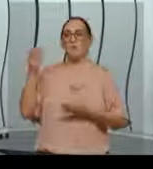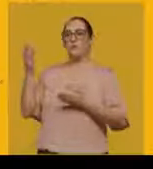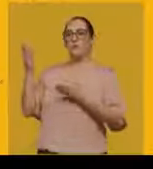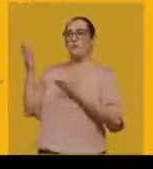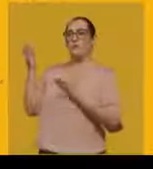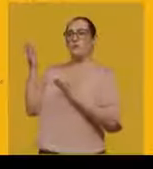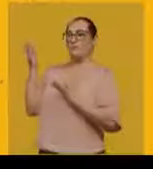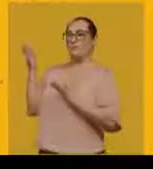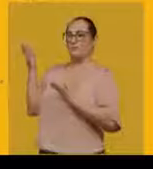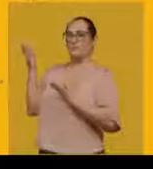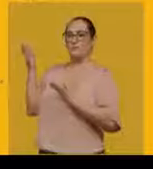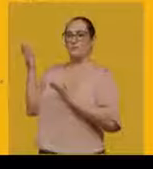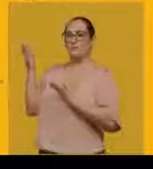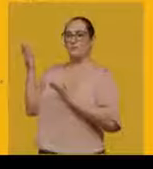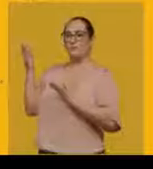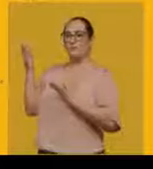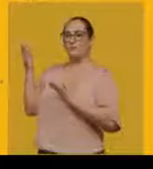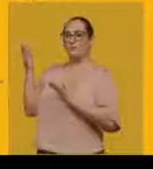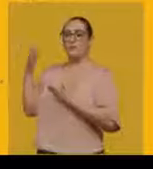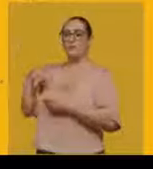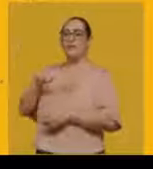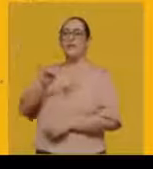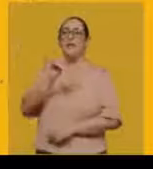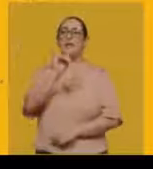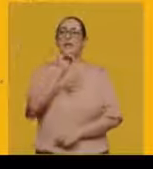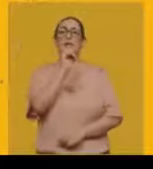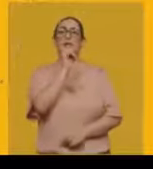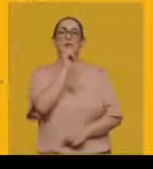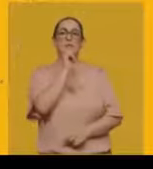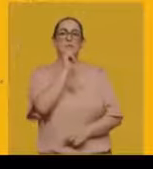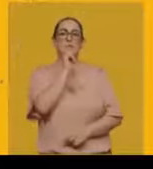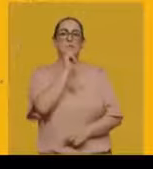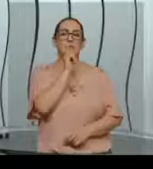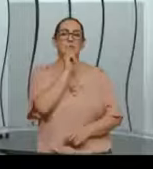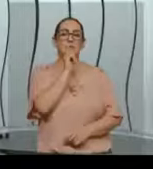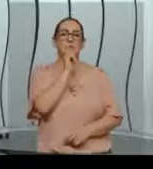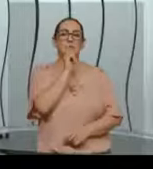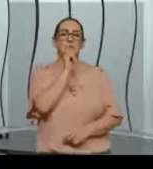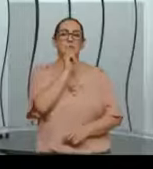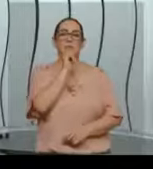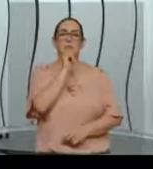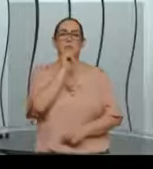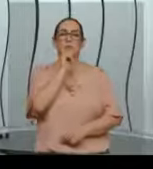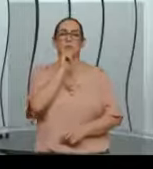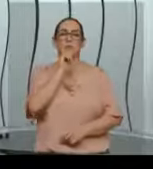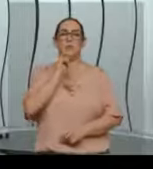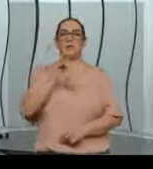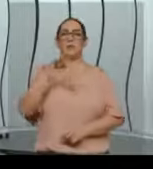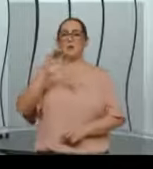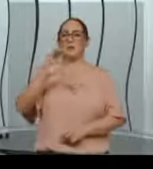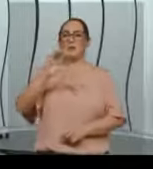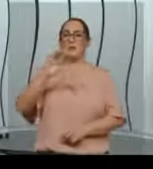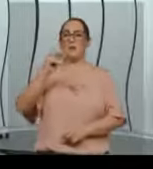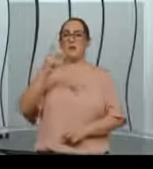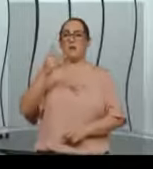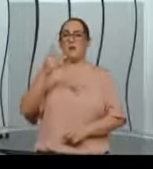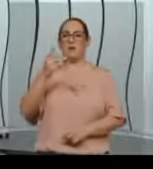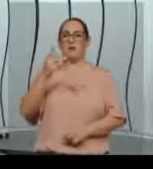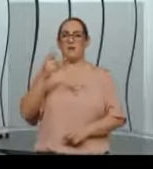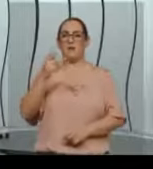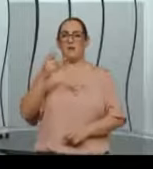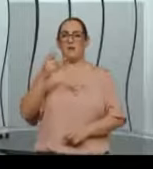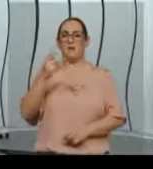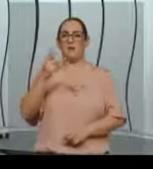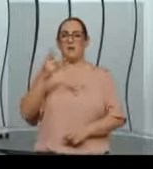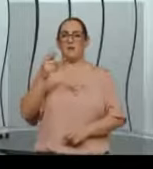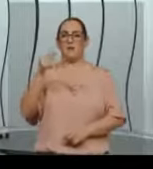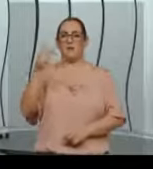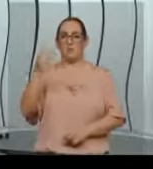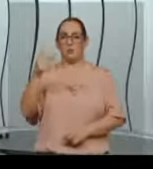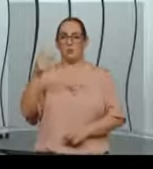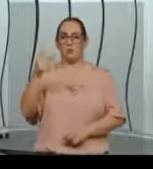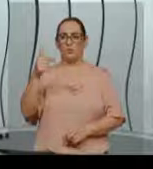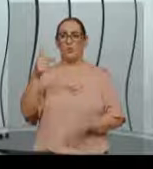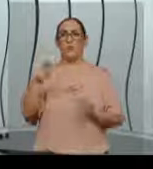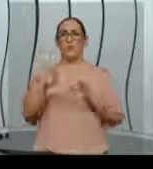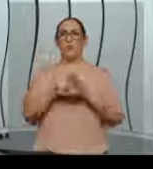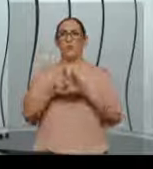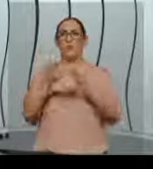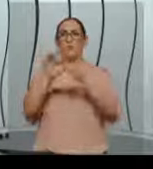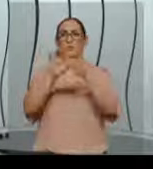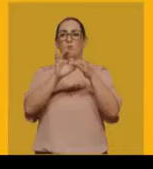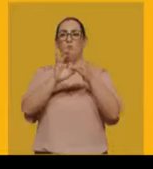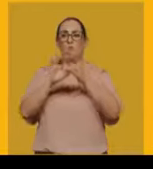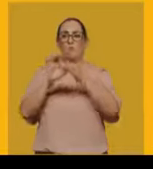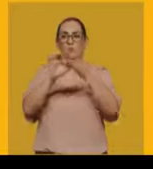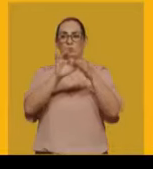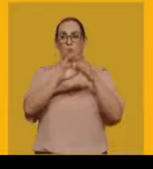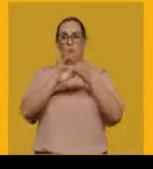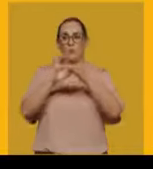Bom, nós temos aqui um exemplo. Então, um CH2 fazendo uma dupla ligação com CH e uma ligação